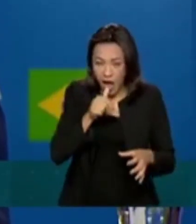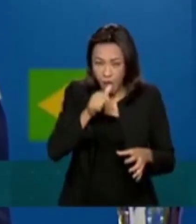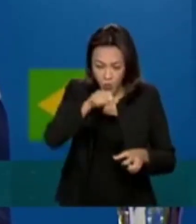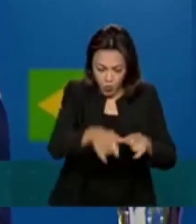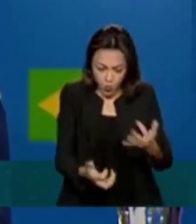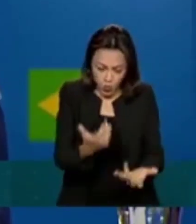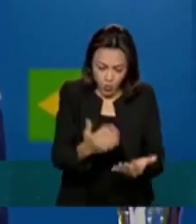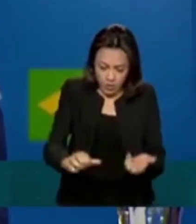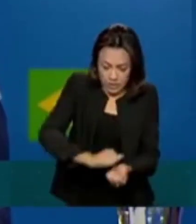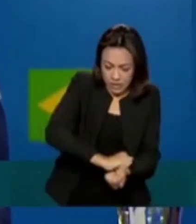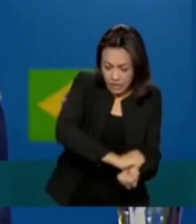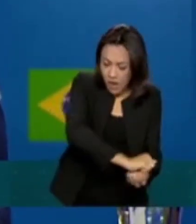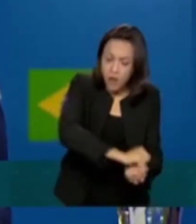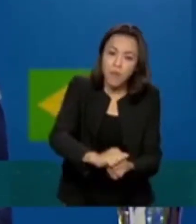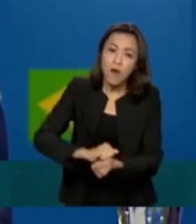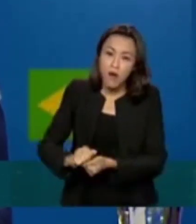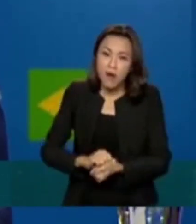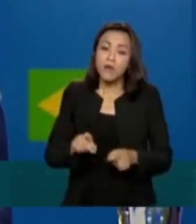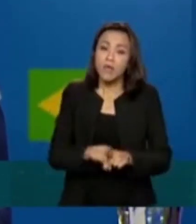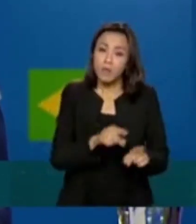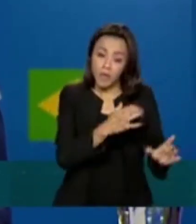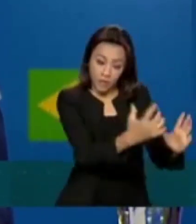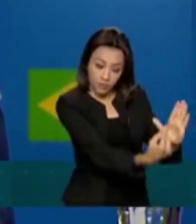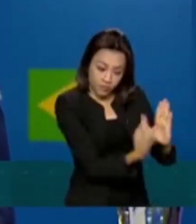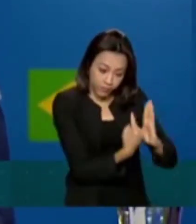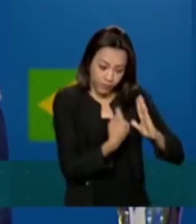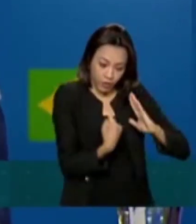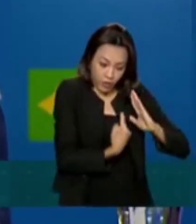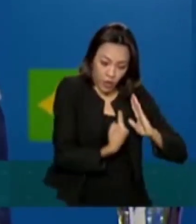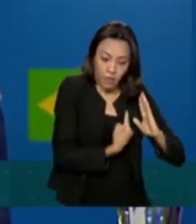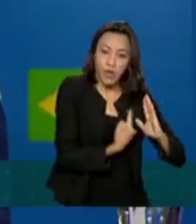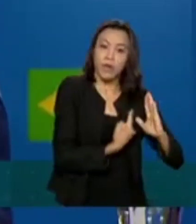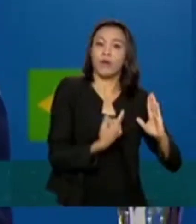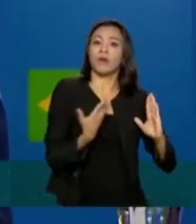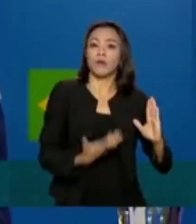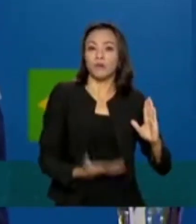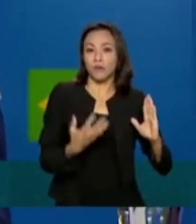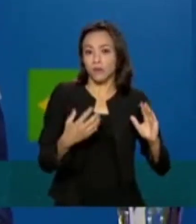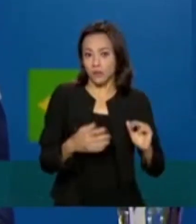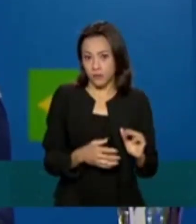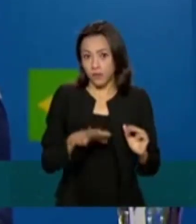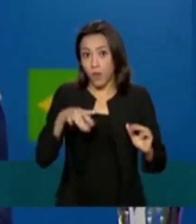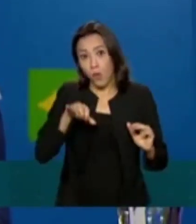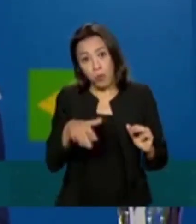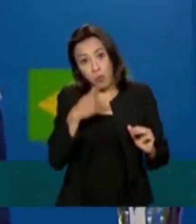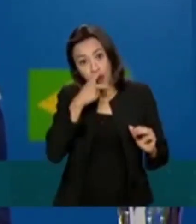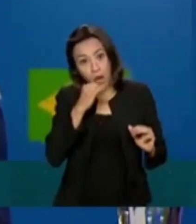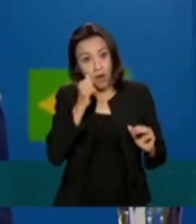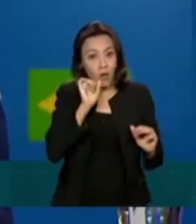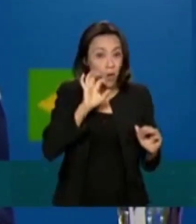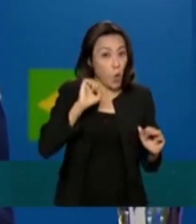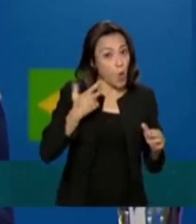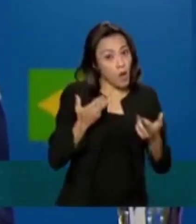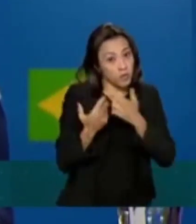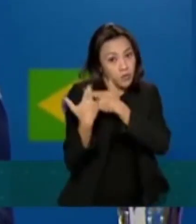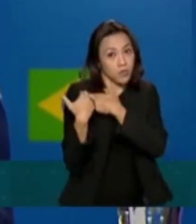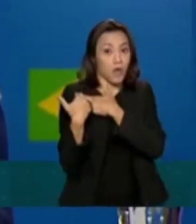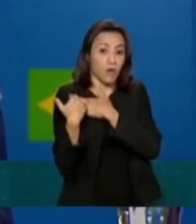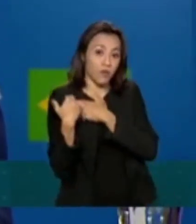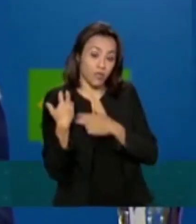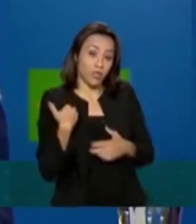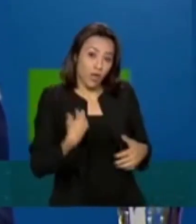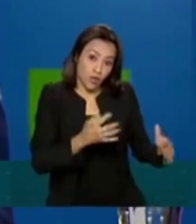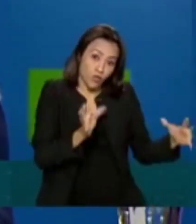sabão, com o isolamento da criança, os pais ou responsáveis, aqueles que conviverem com a criança, a